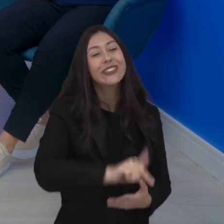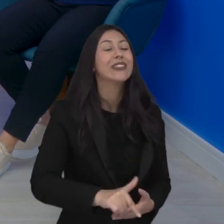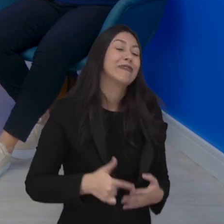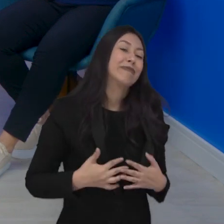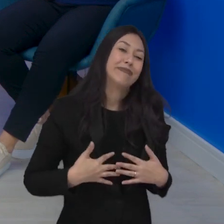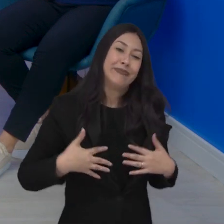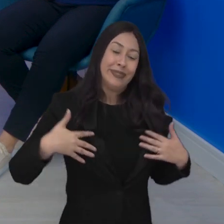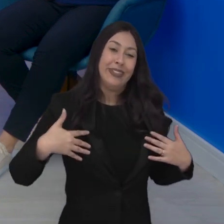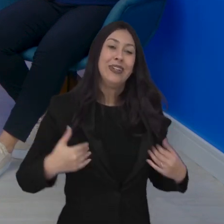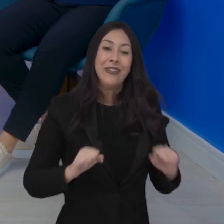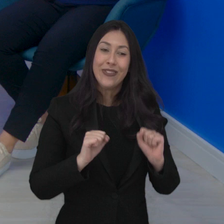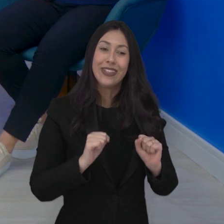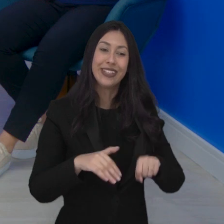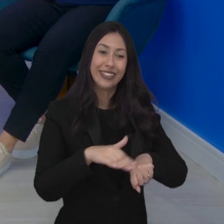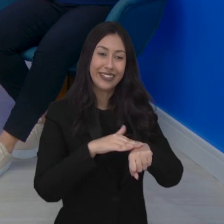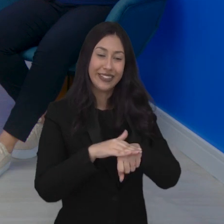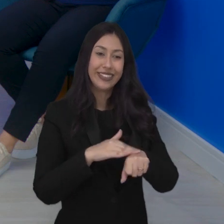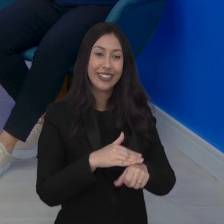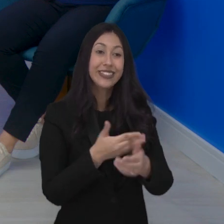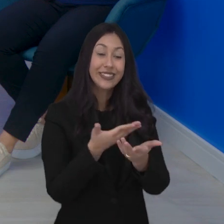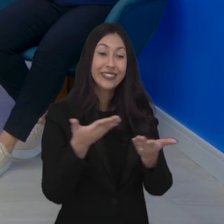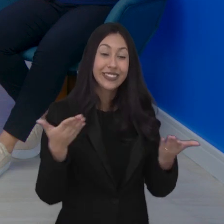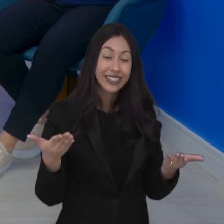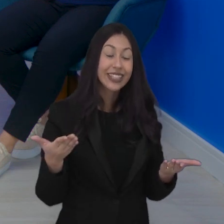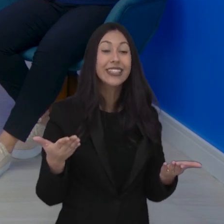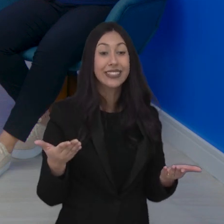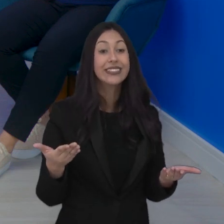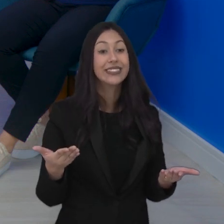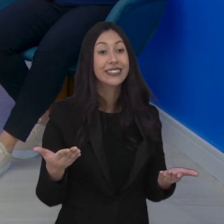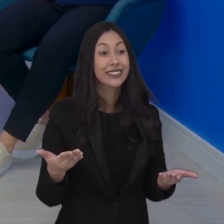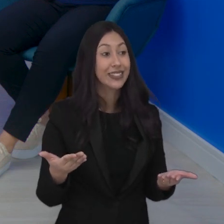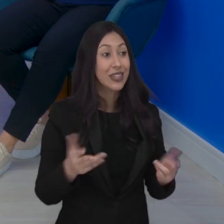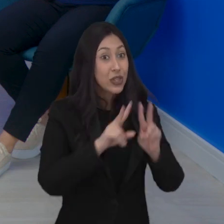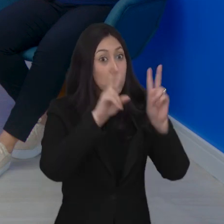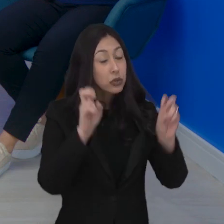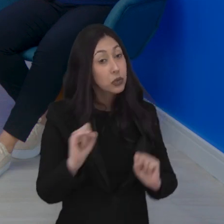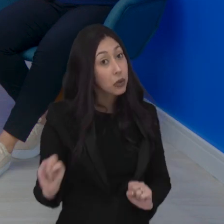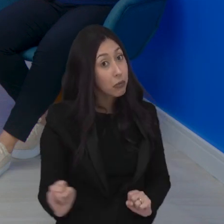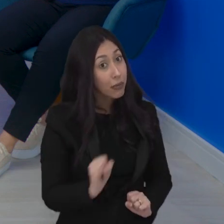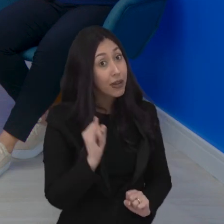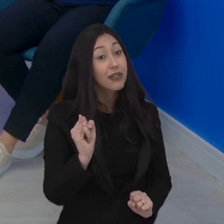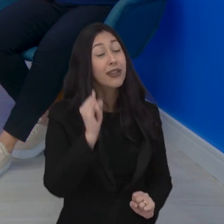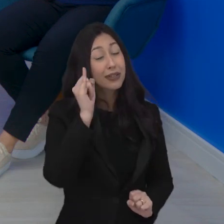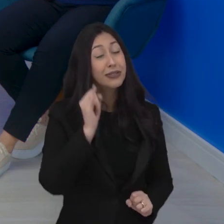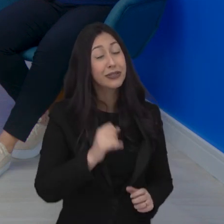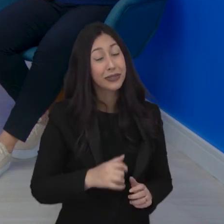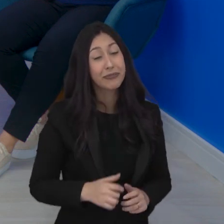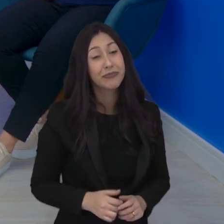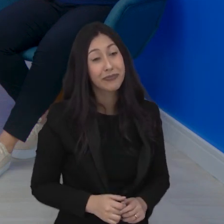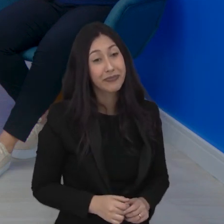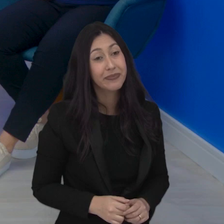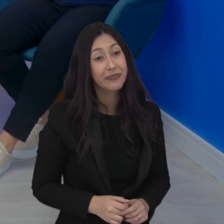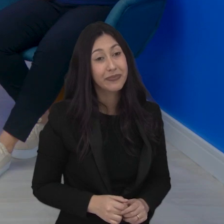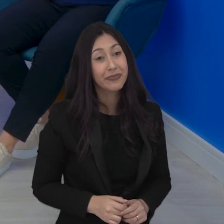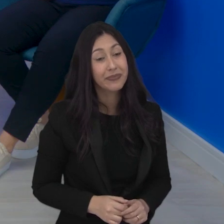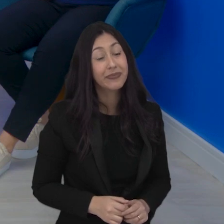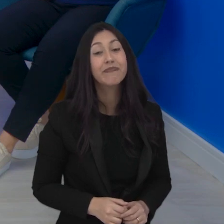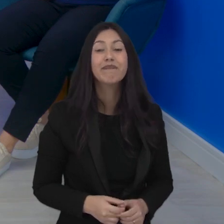mais uma vez, foi uma honra poder conversar um pouquinho com vocês sobre esse assunto tão instigante e tão relevante para o nosso país também,